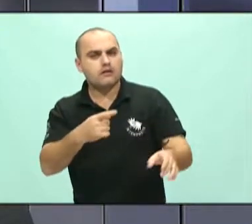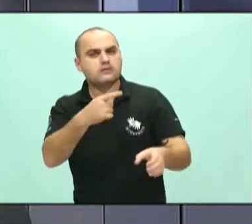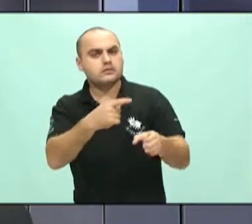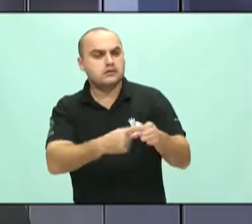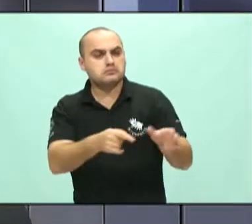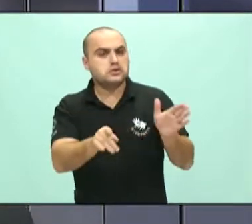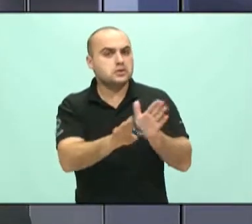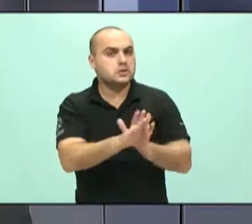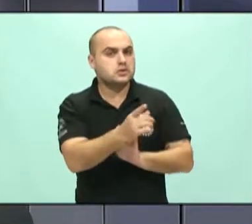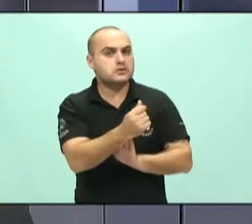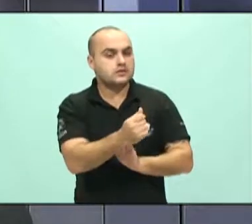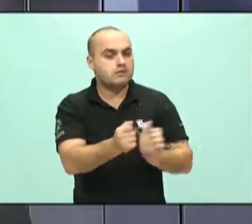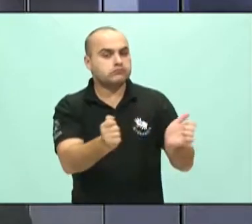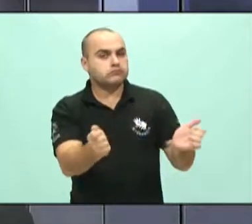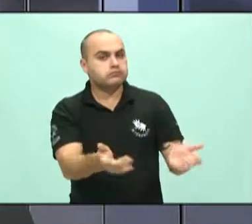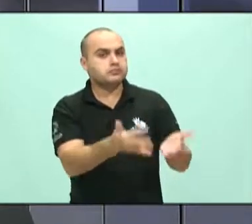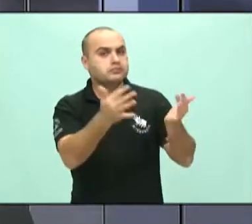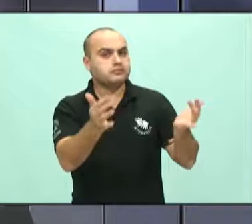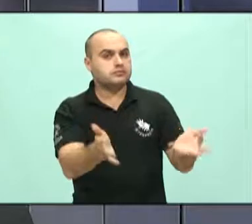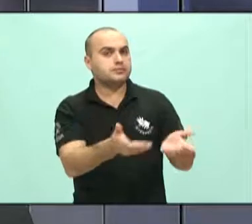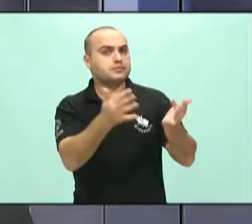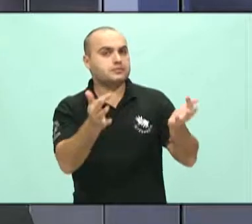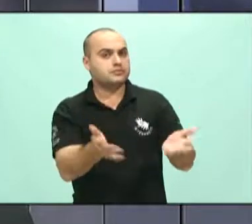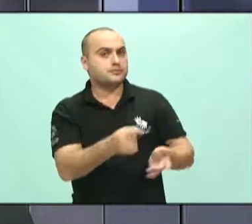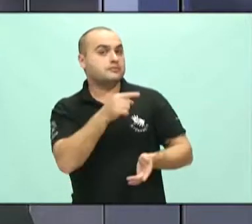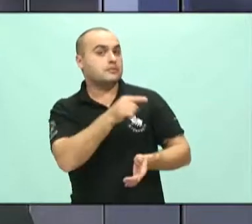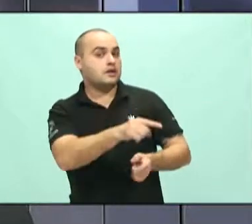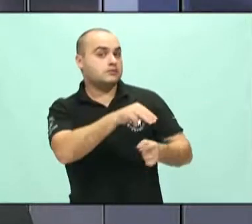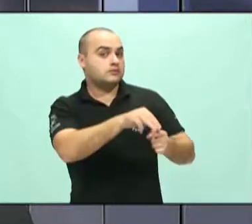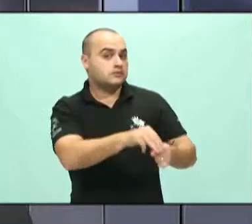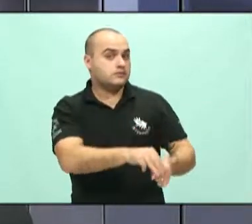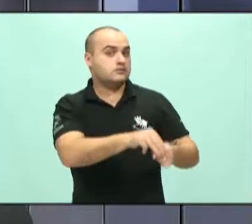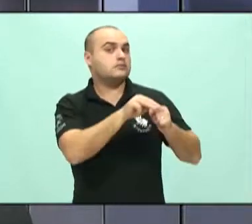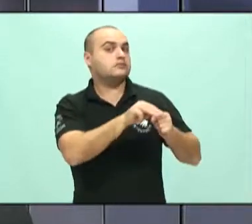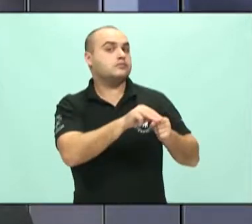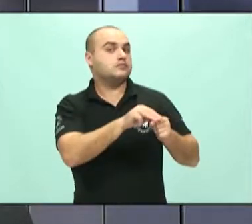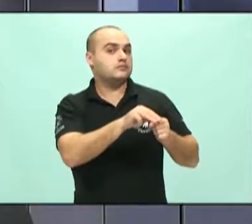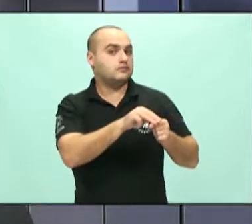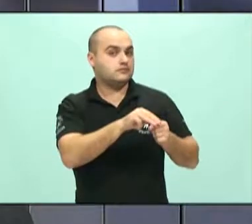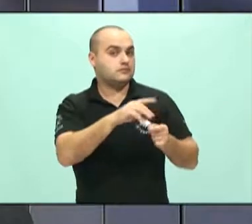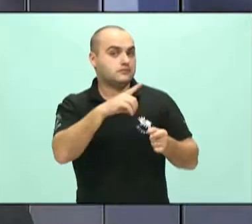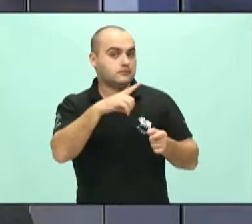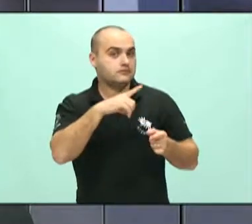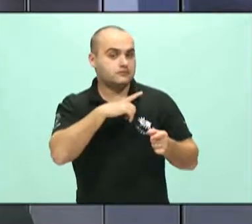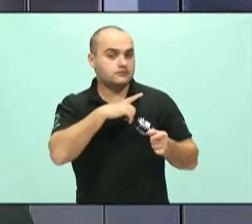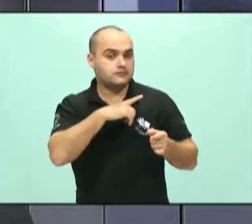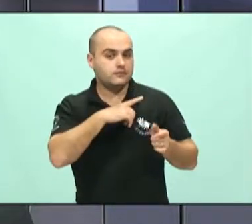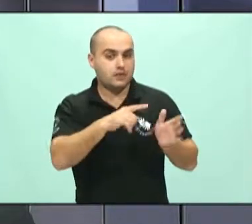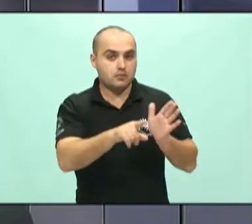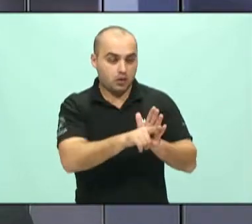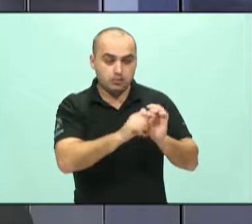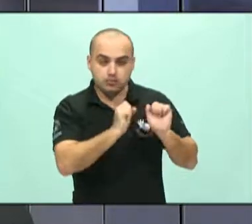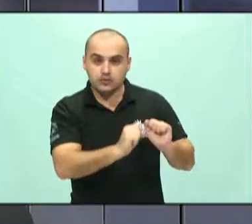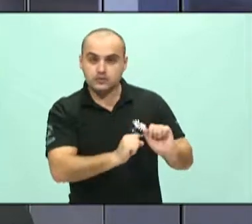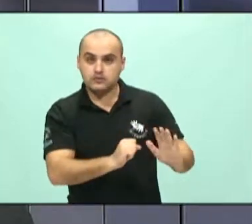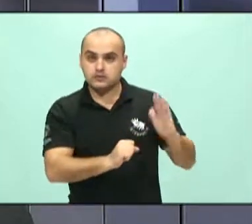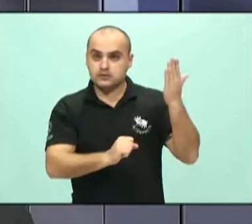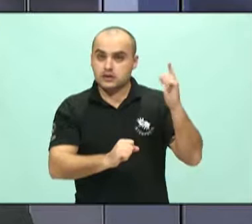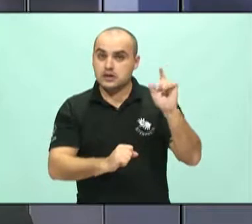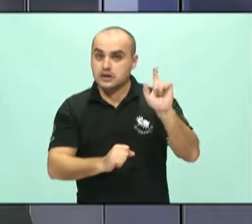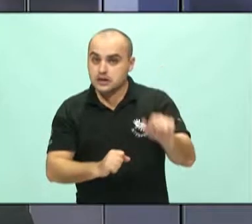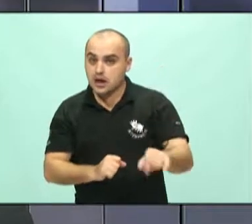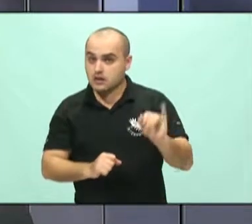chegou e incentivar ainda mais o desenvolvimento naqueles municípios onde o desenvolvimento acontece, que é o caso de